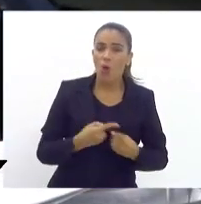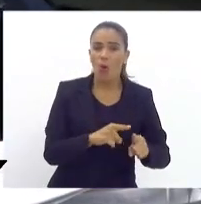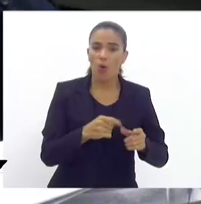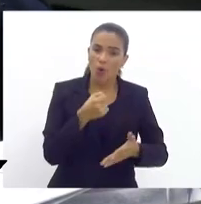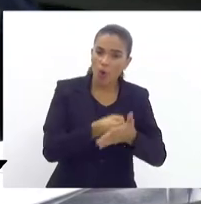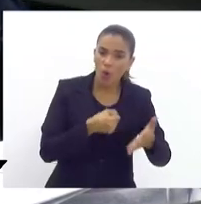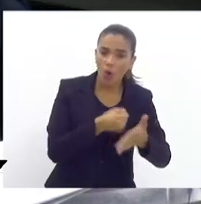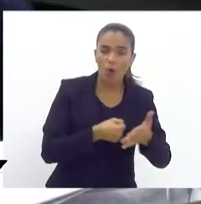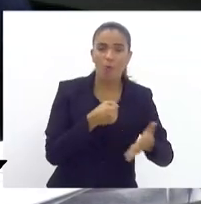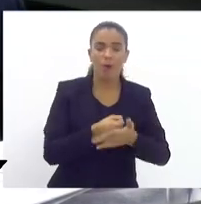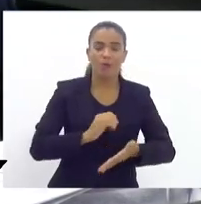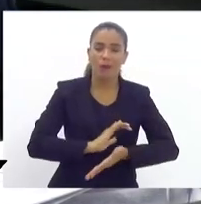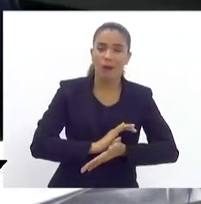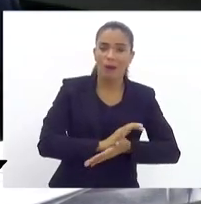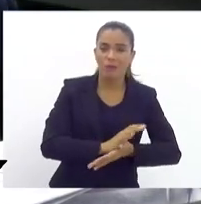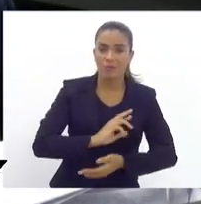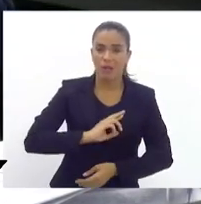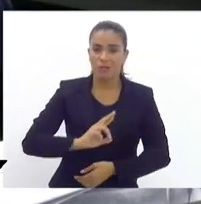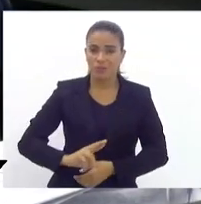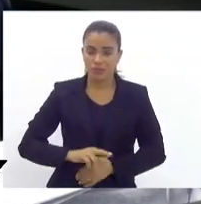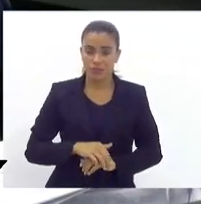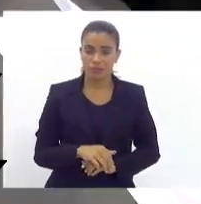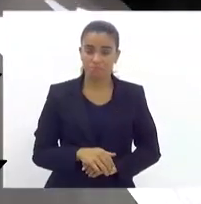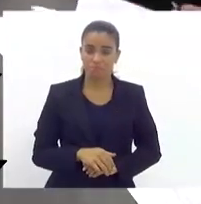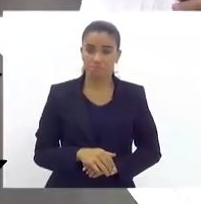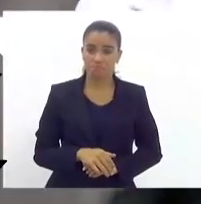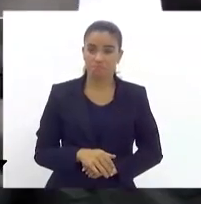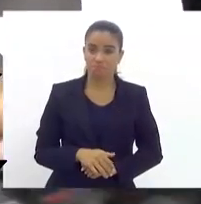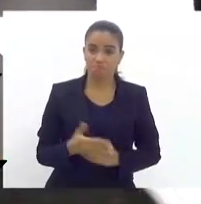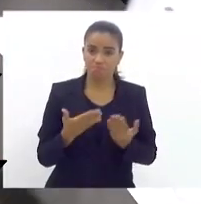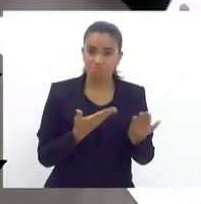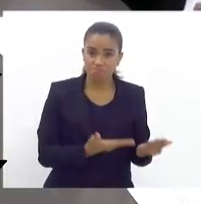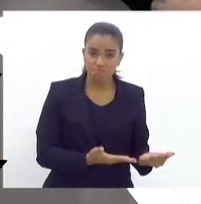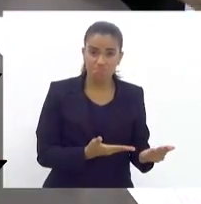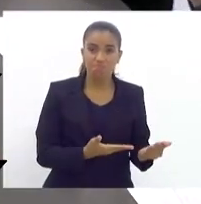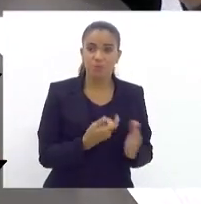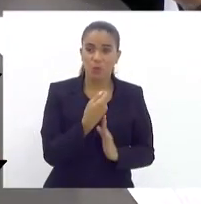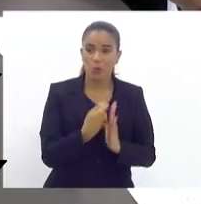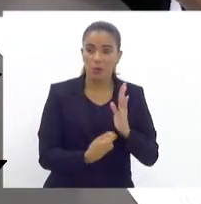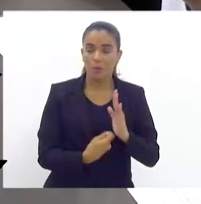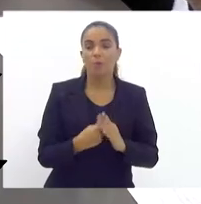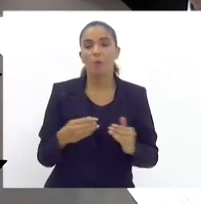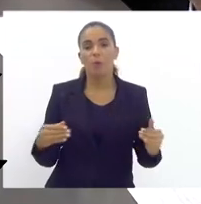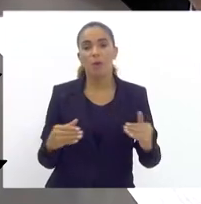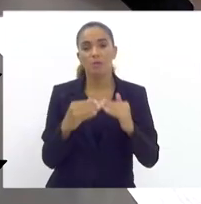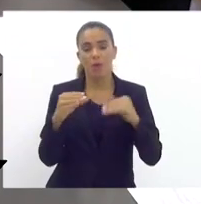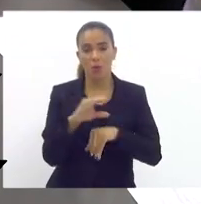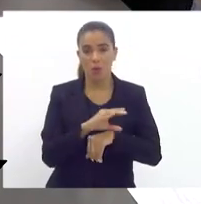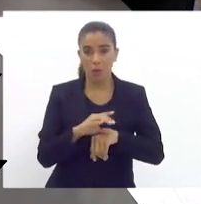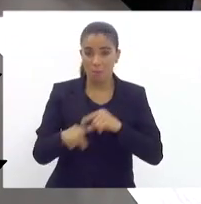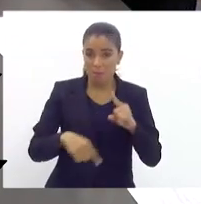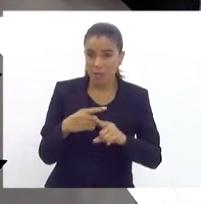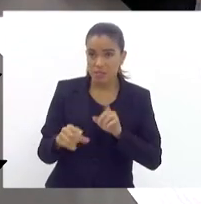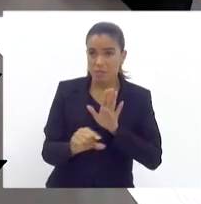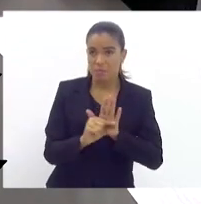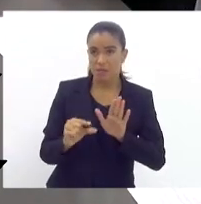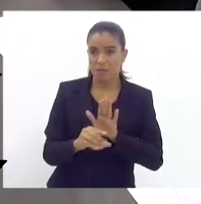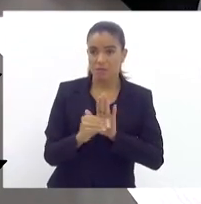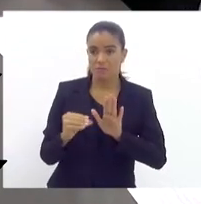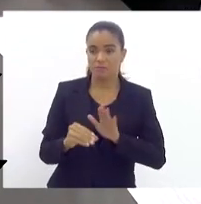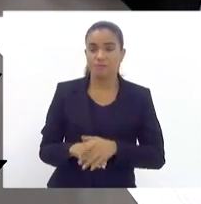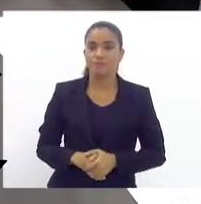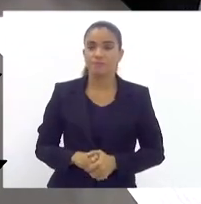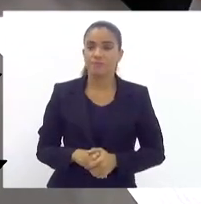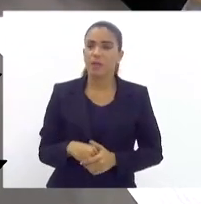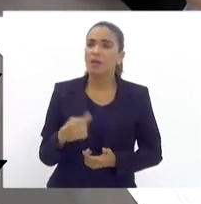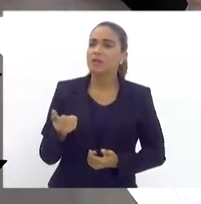Religioso. Com a palavra, o relator. Parecer é pela constitucionalidade com emendas. Senhor